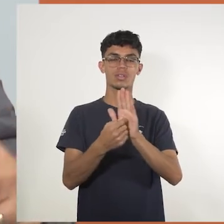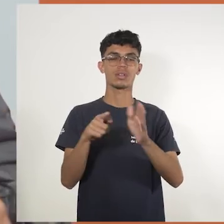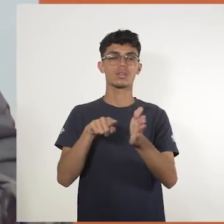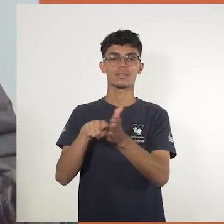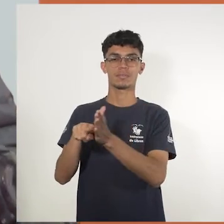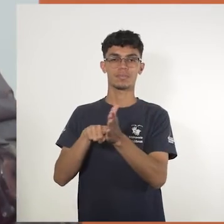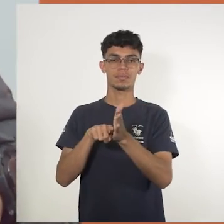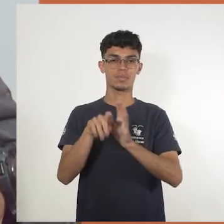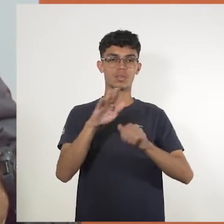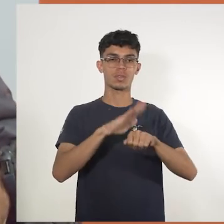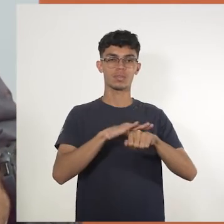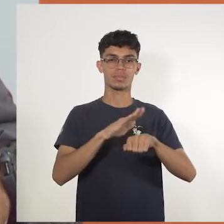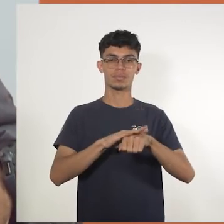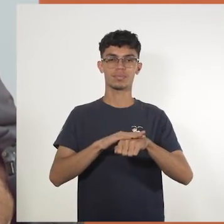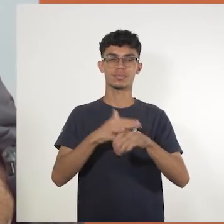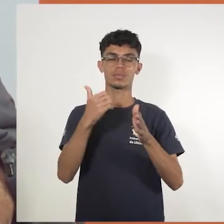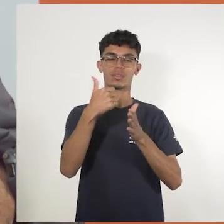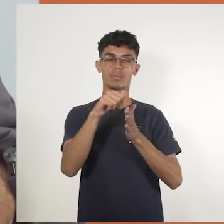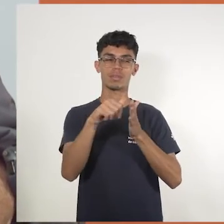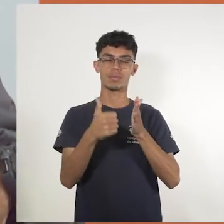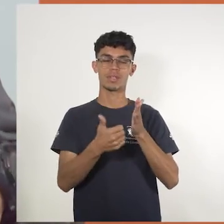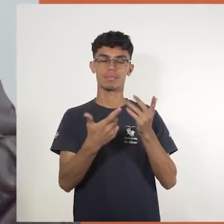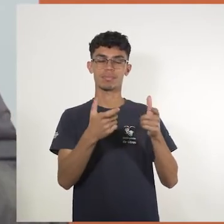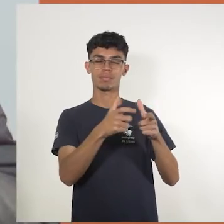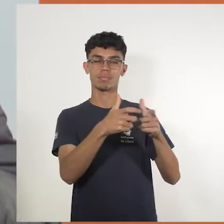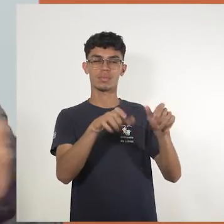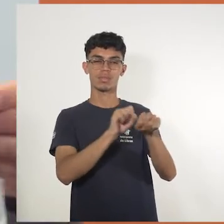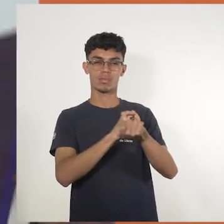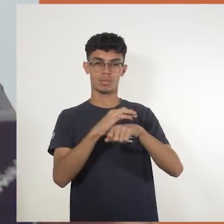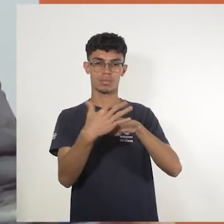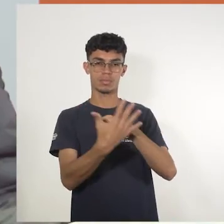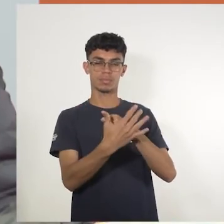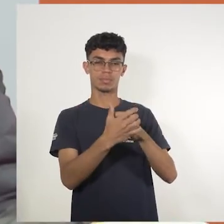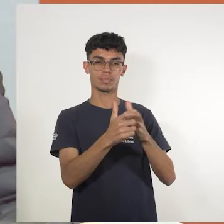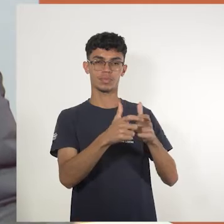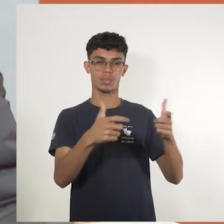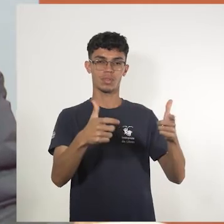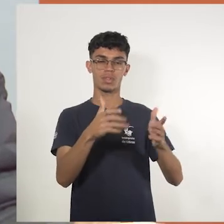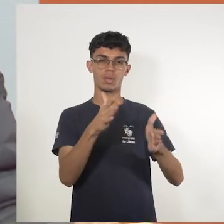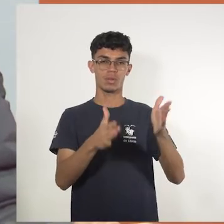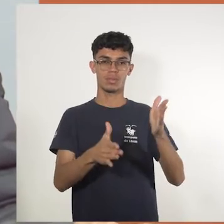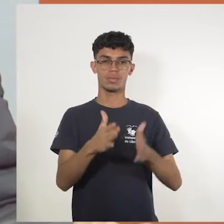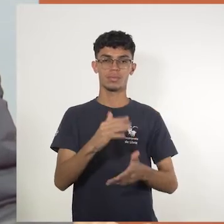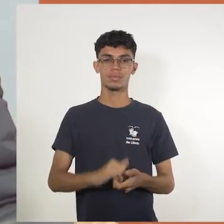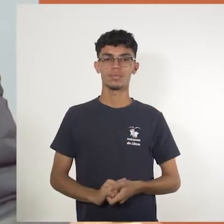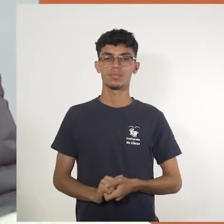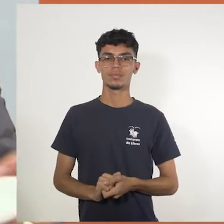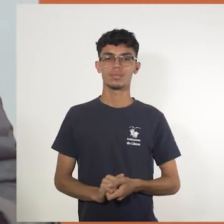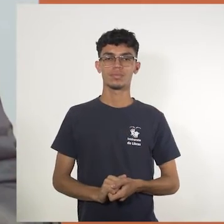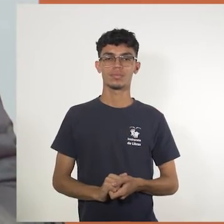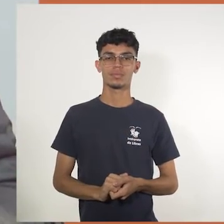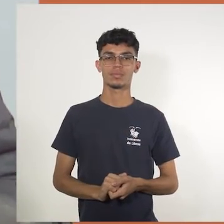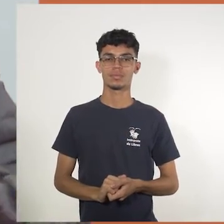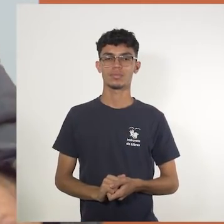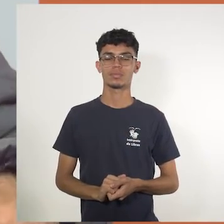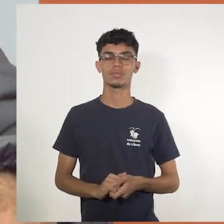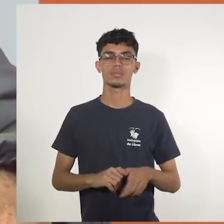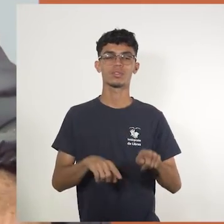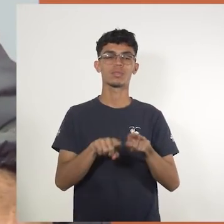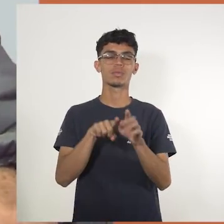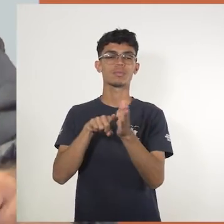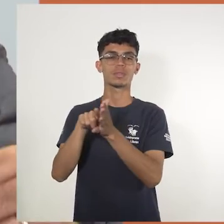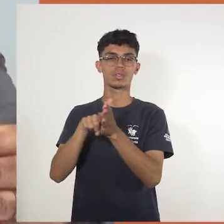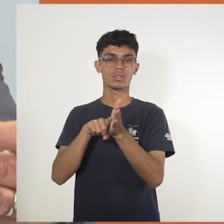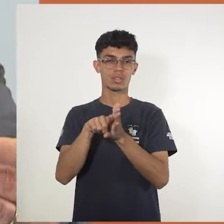da análise da situação da pandemia nesse momento, né, e também do inquérito